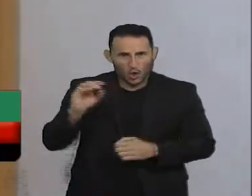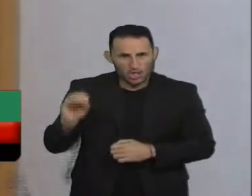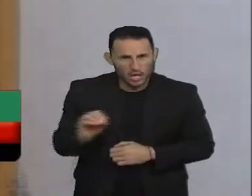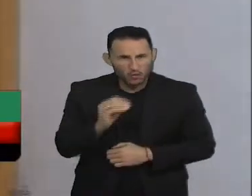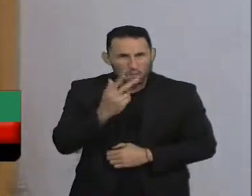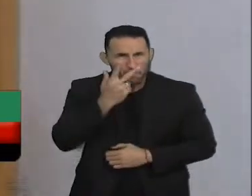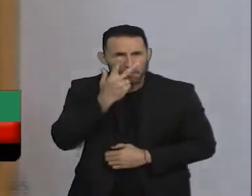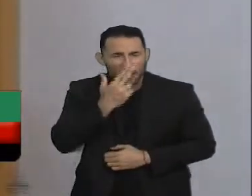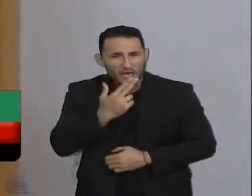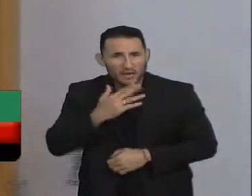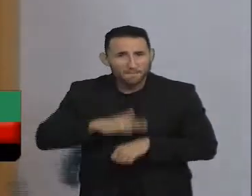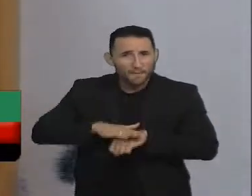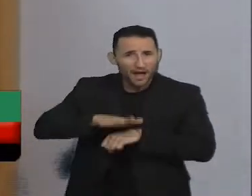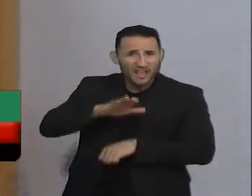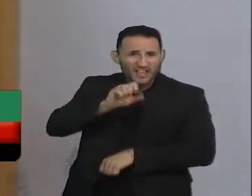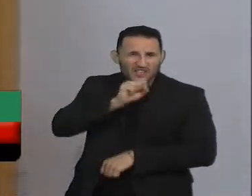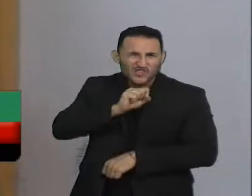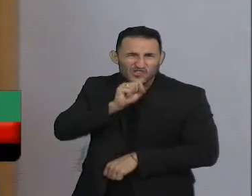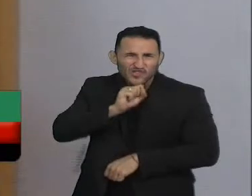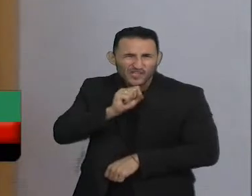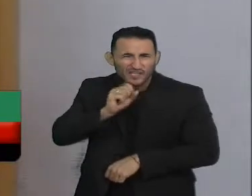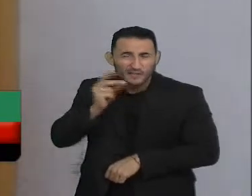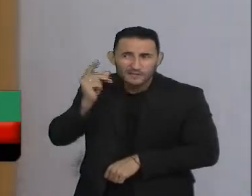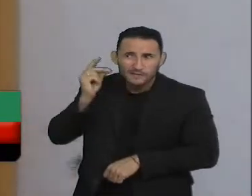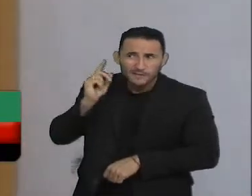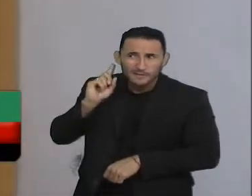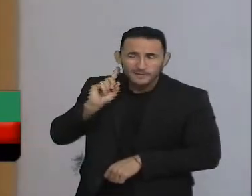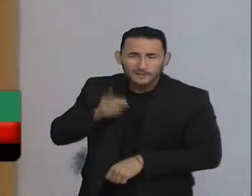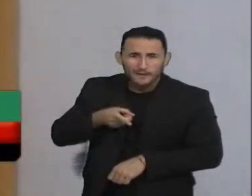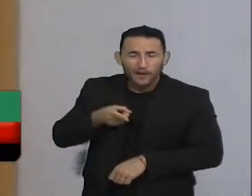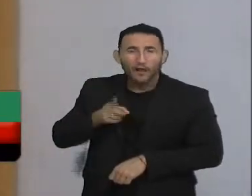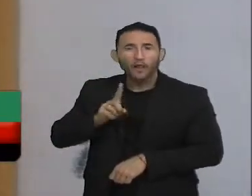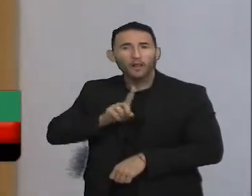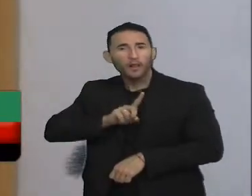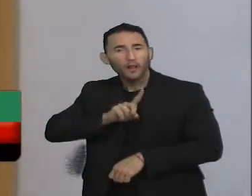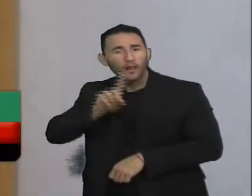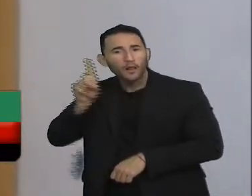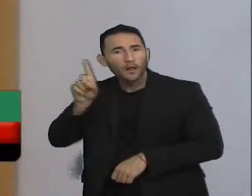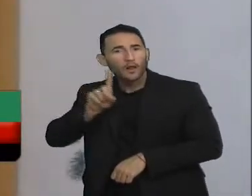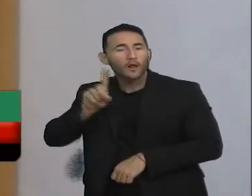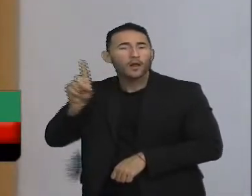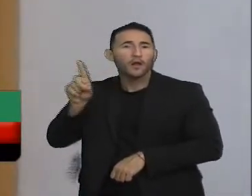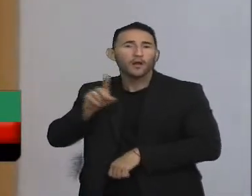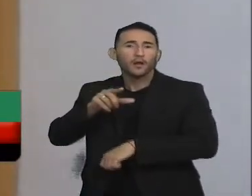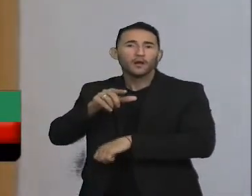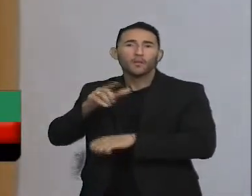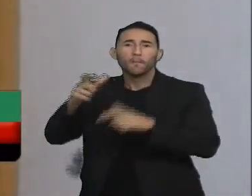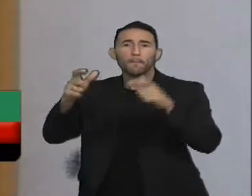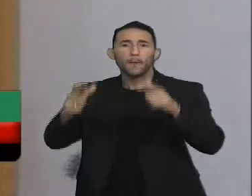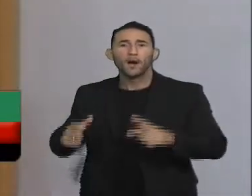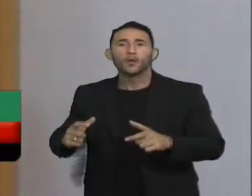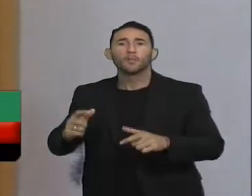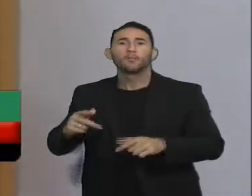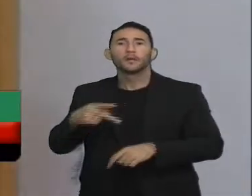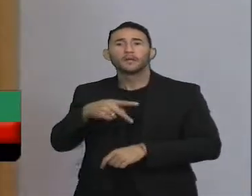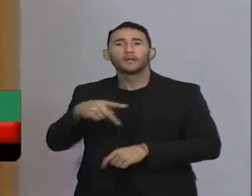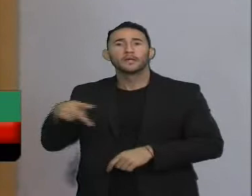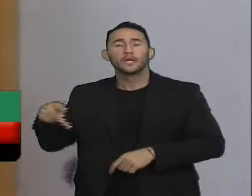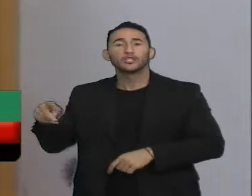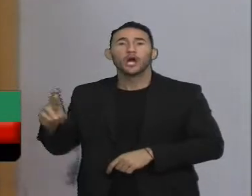estiver enganada, a mais antiga, que está ali em Presidente Altino, a primeira